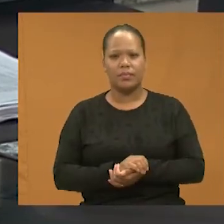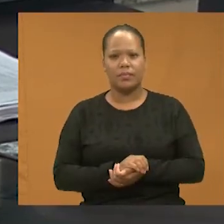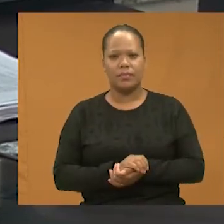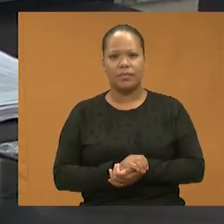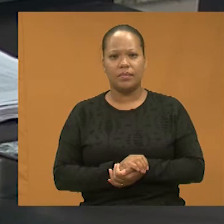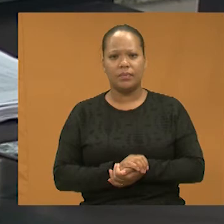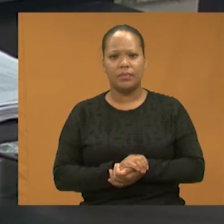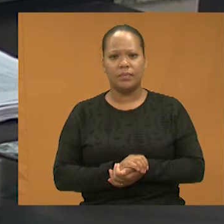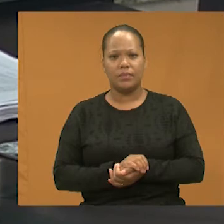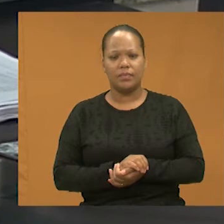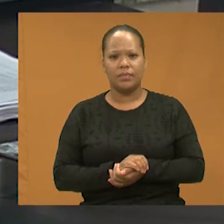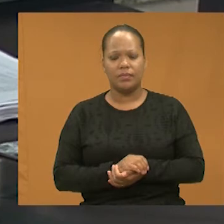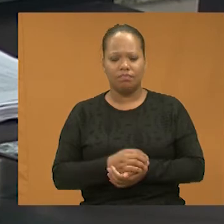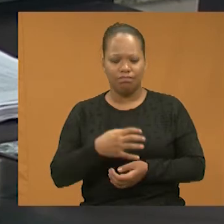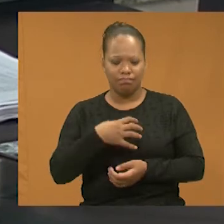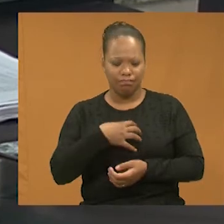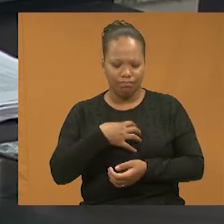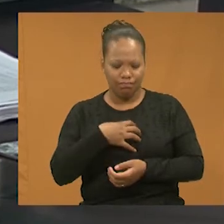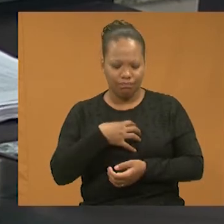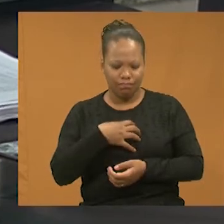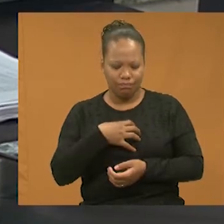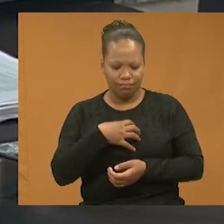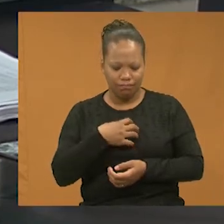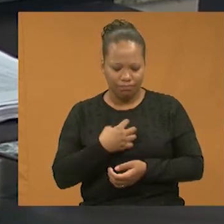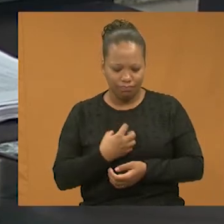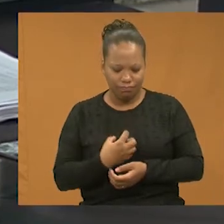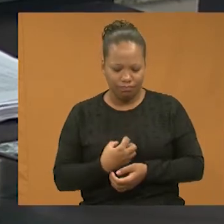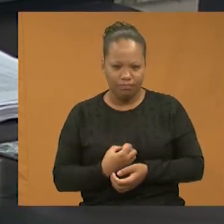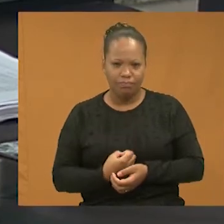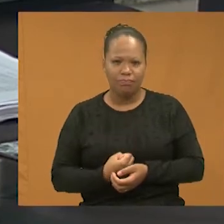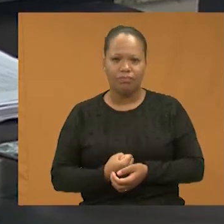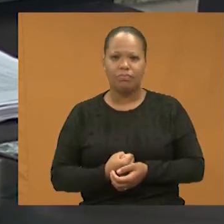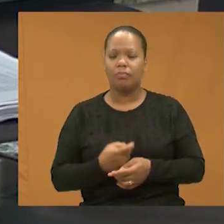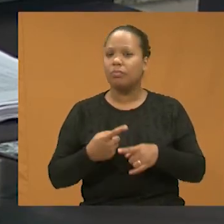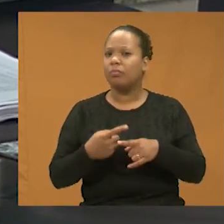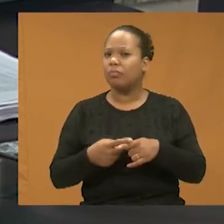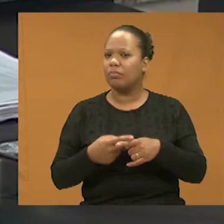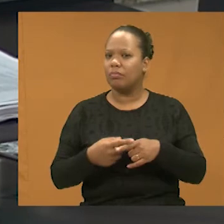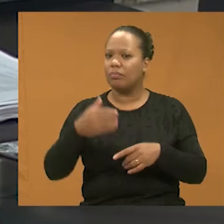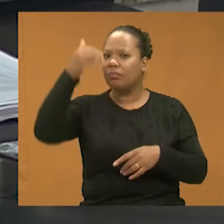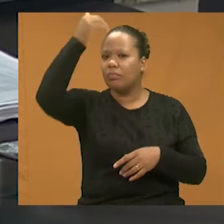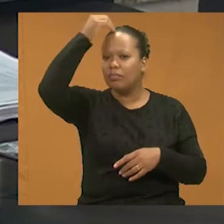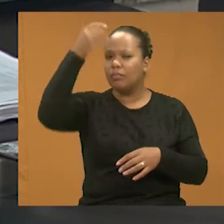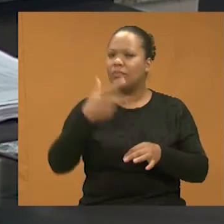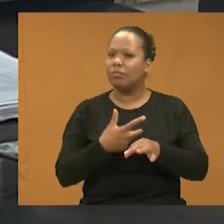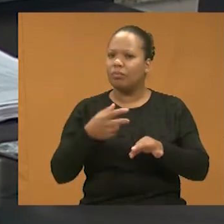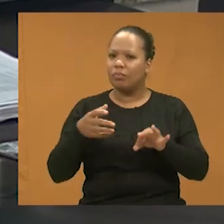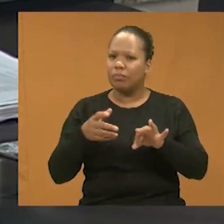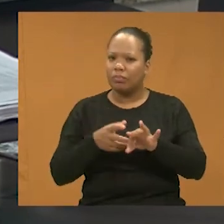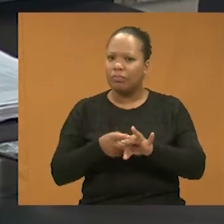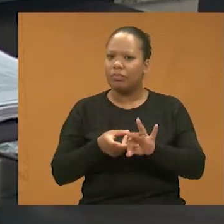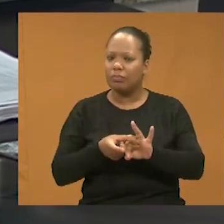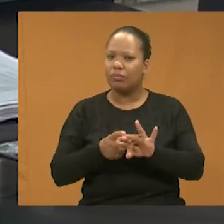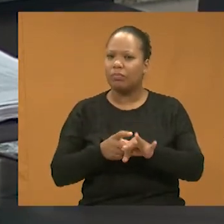acometidas de situação emocional por conta desse exame. Então não sou eu que estou falando somente, tem aqui matérias do Dr.